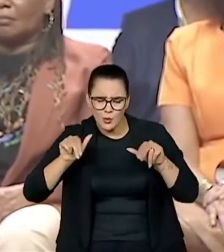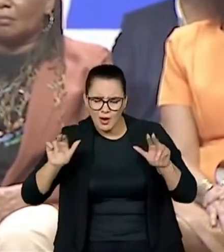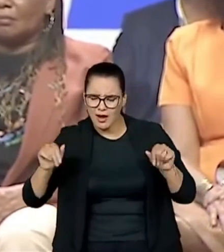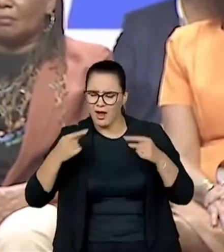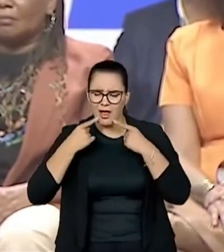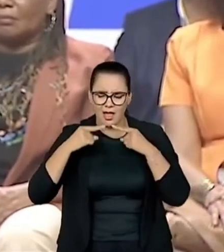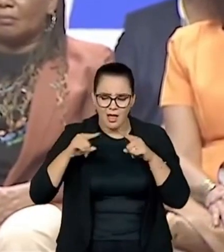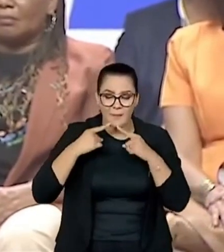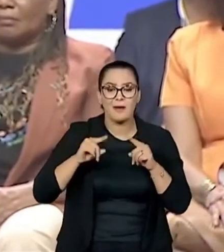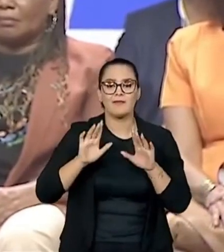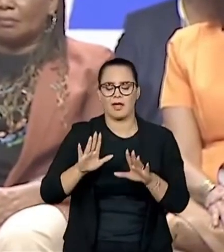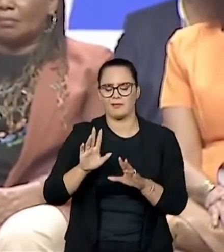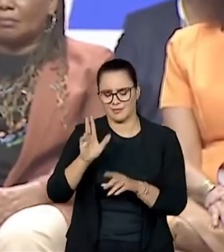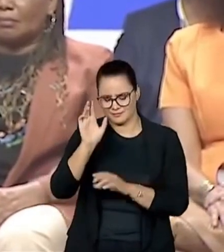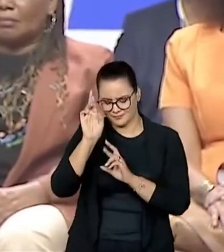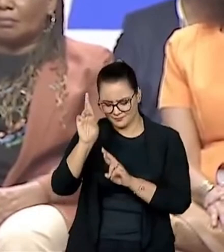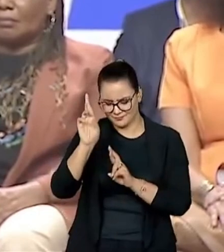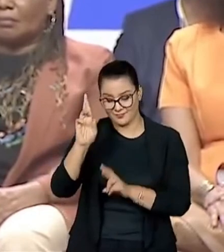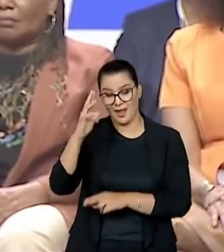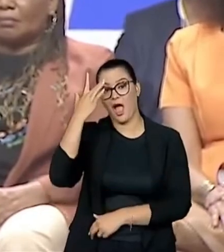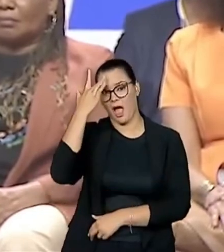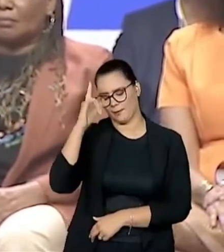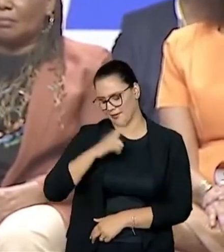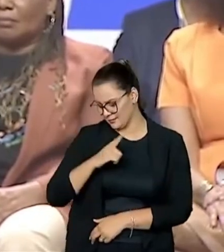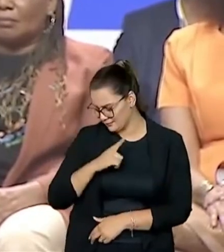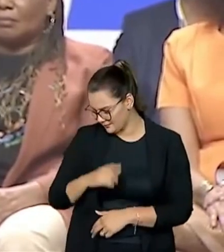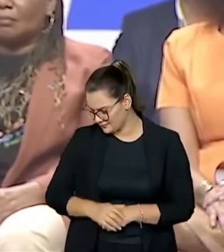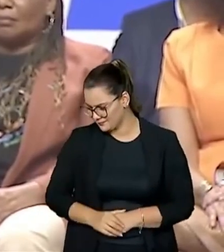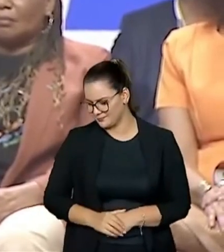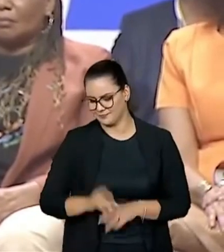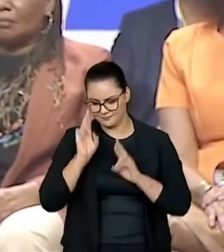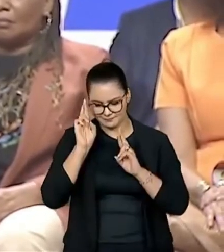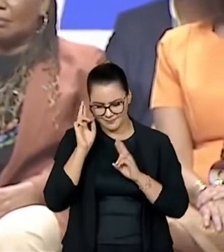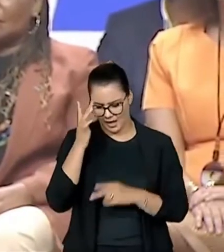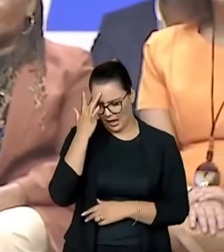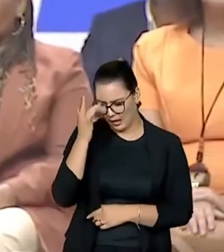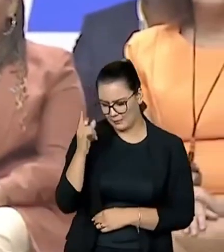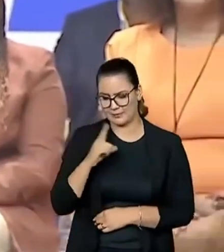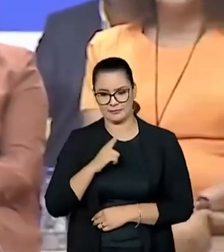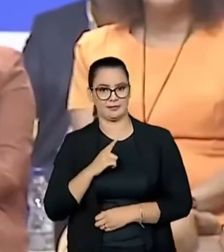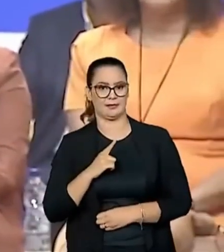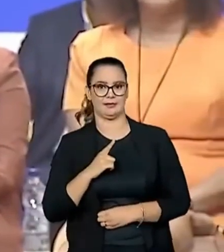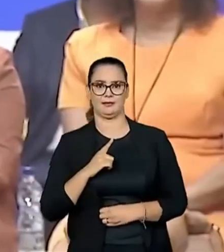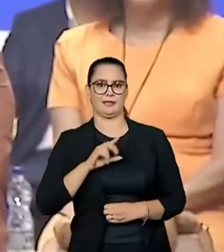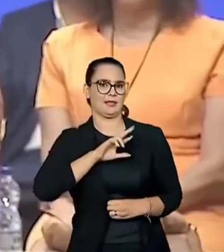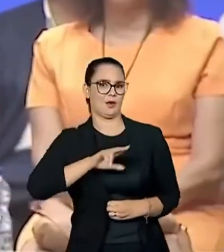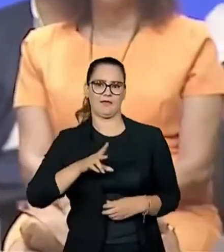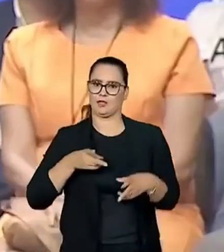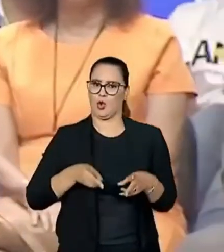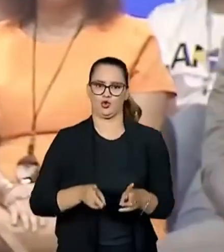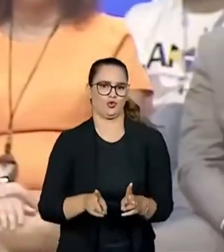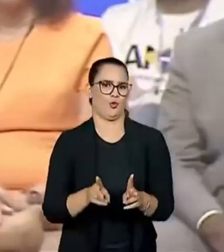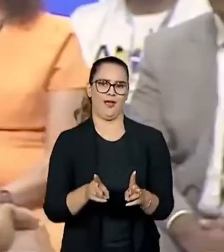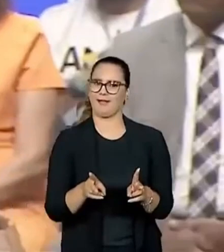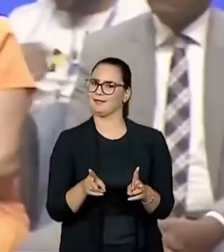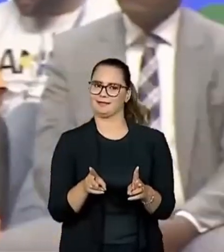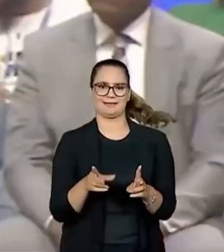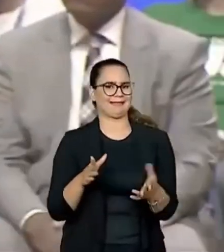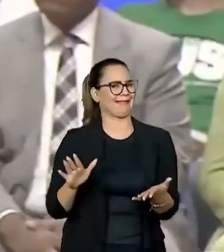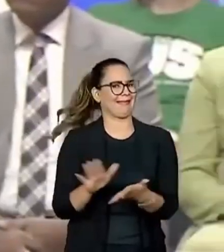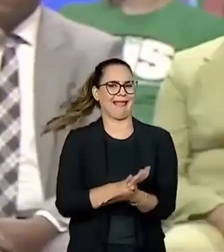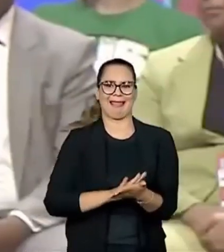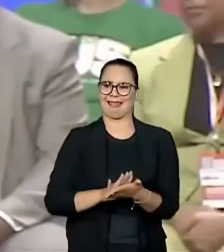falou, amanhã vai ter. Esse amanhã vai ter que vai ser do jeito que eu sou. Não existe